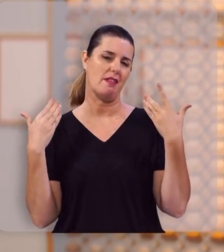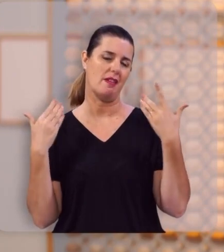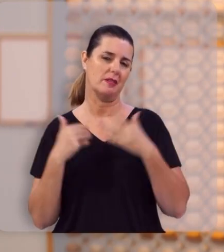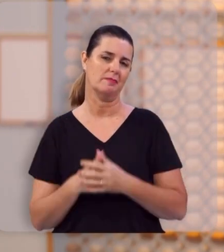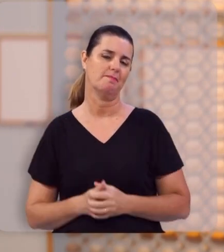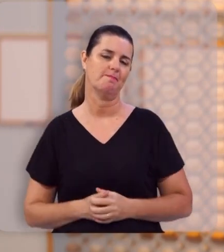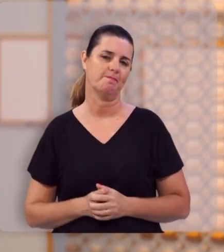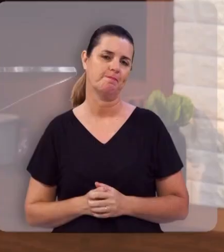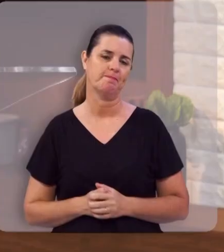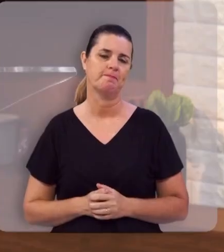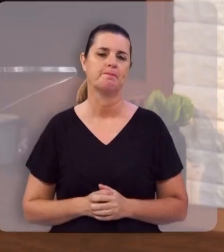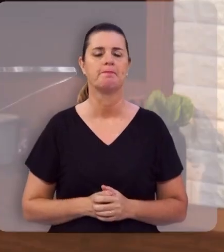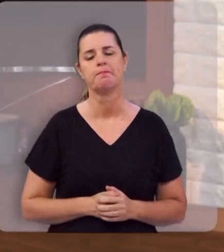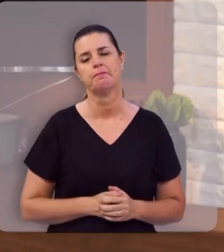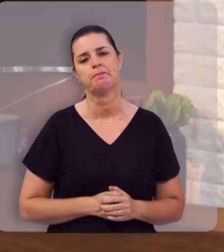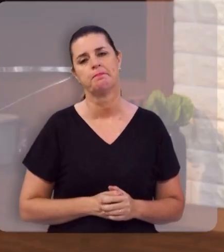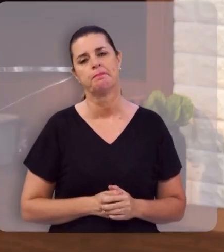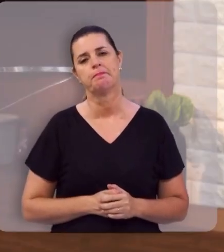trazendo os seus feixes.